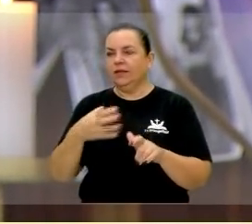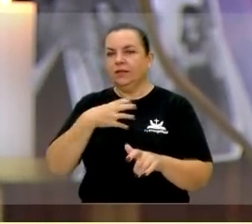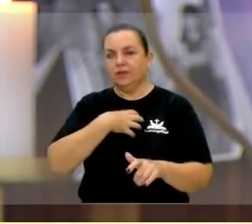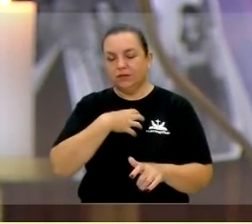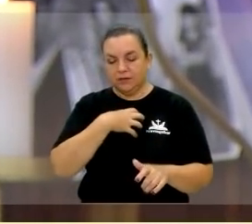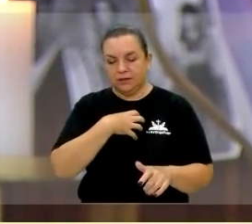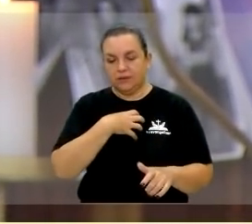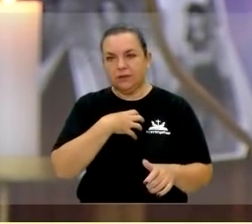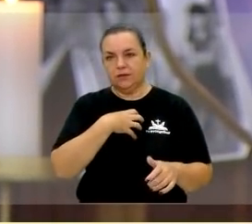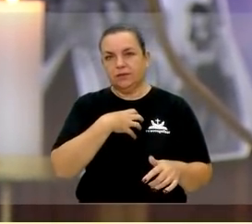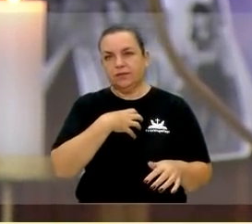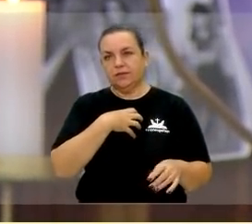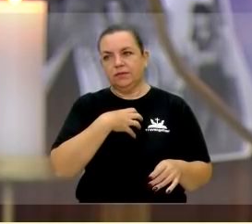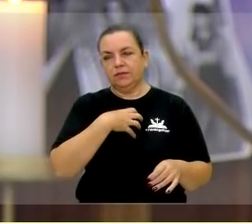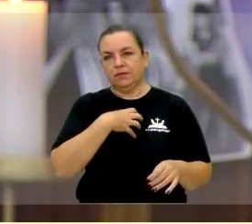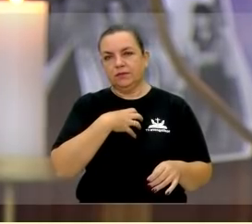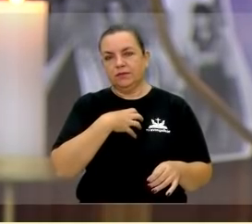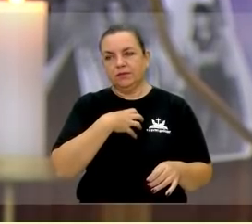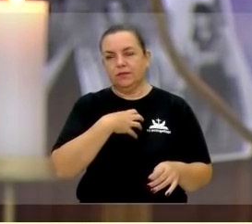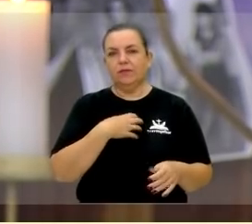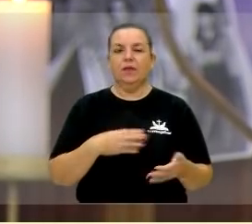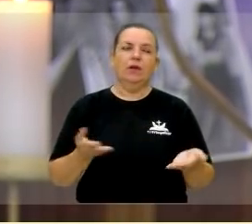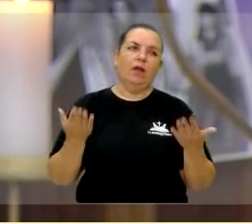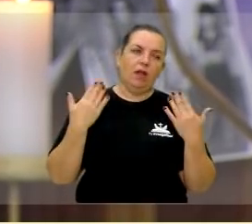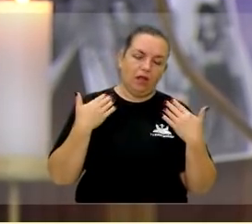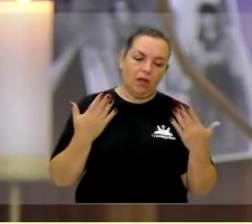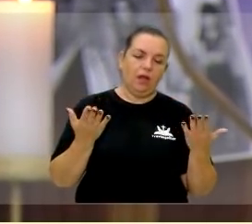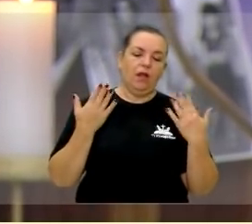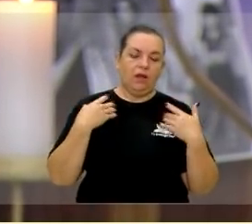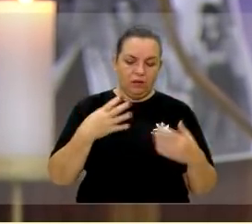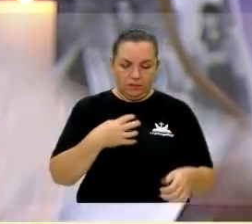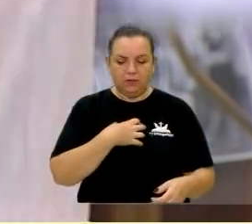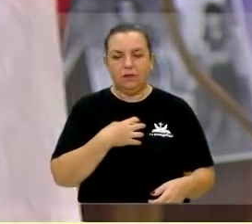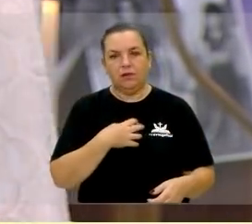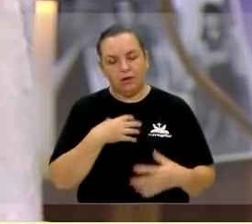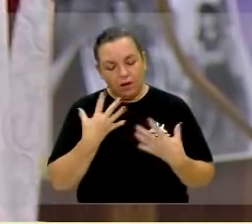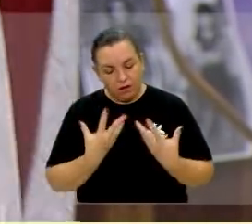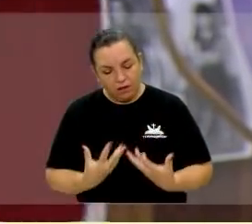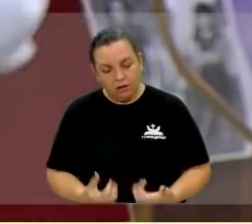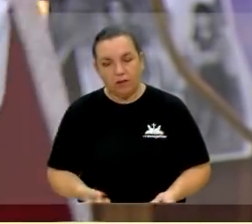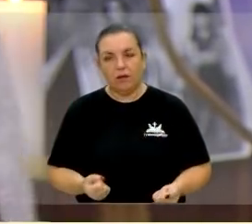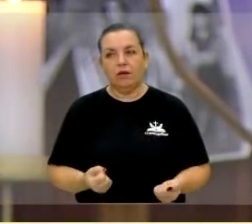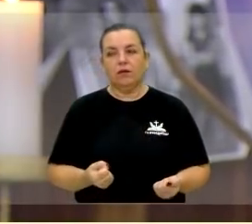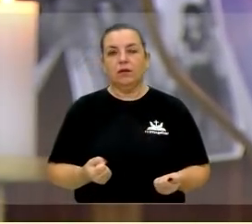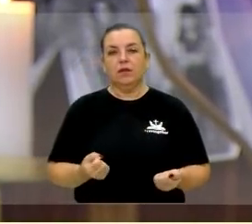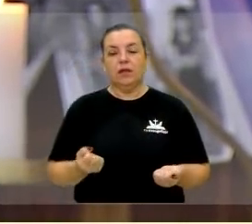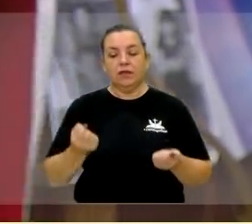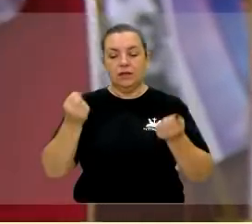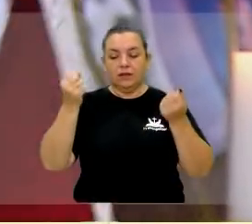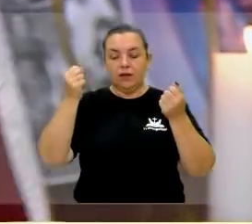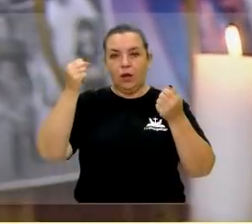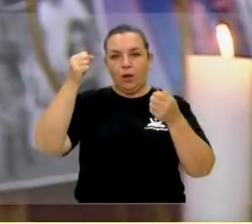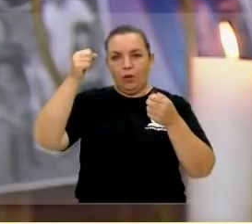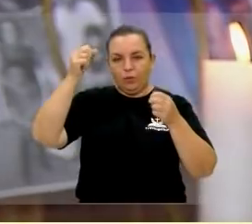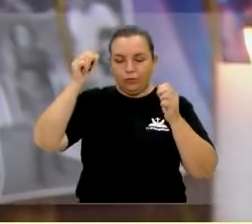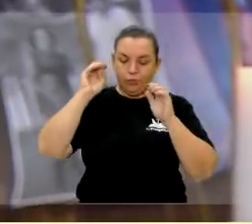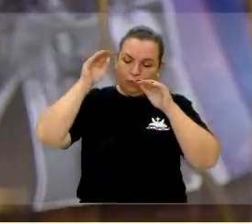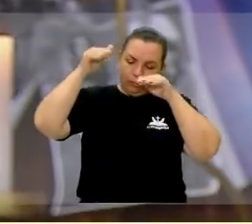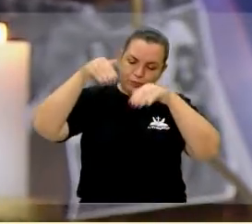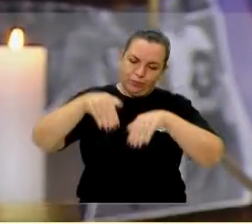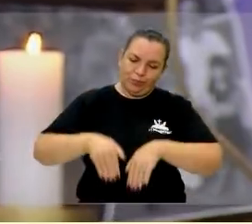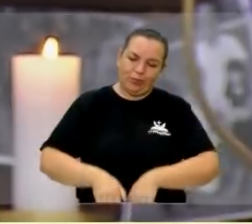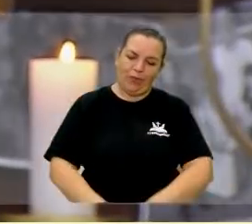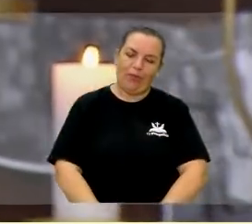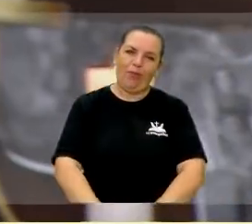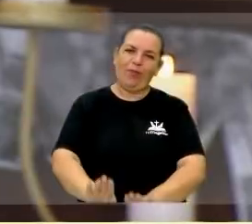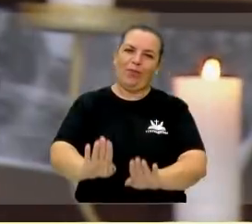sentir o calor, sentir-se cansado e se jogar, mergulhar